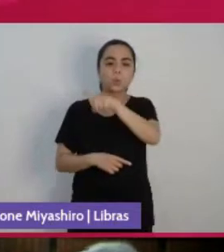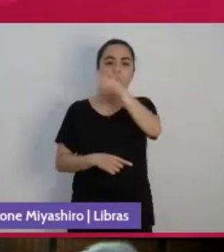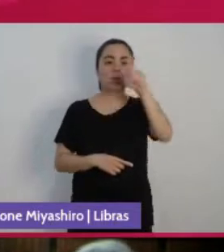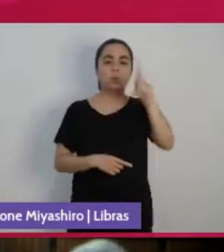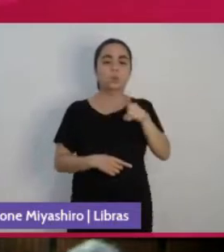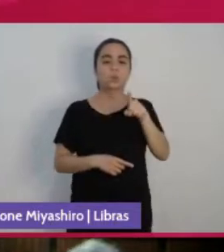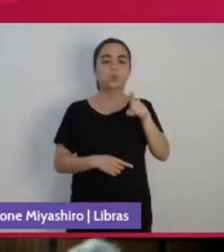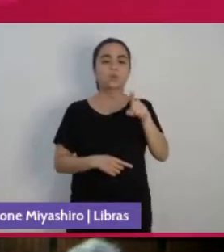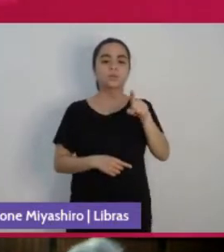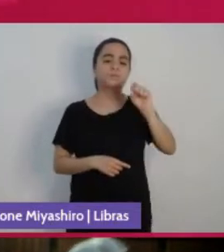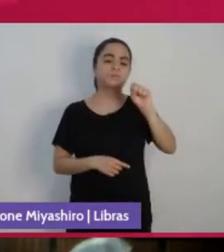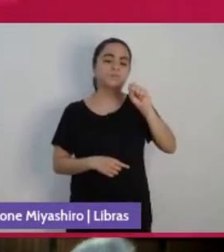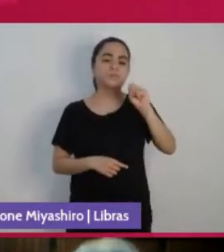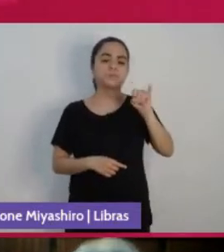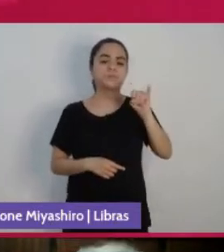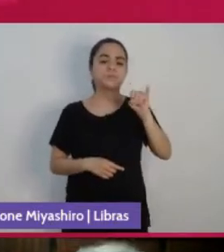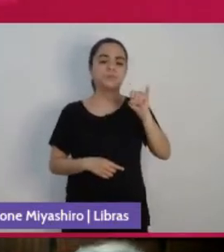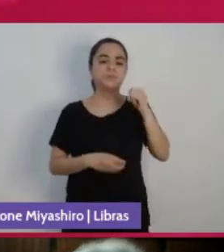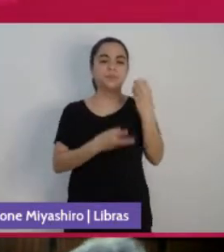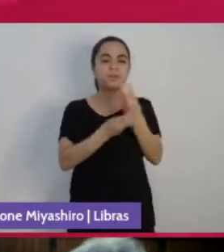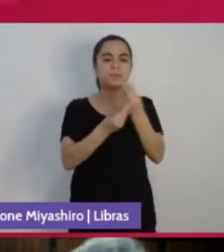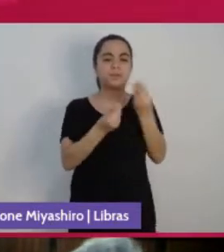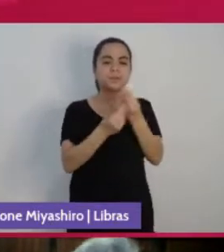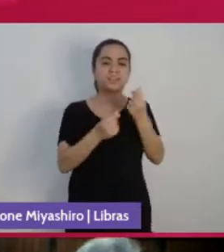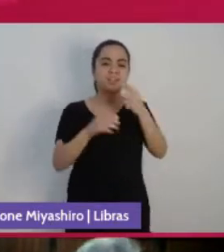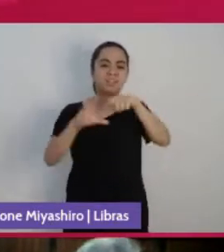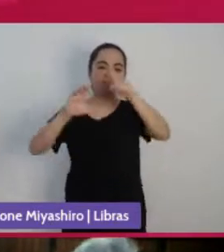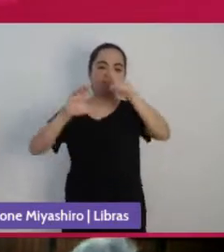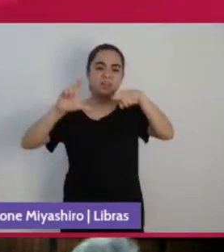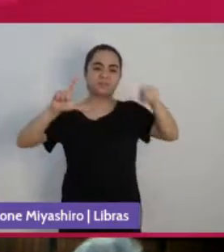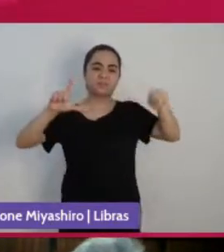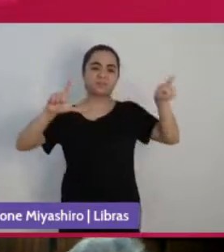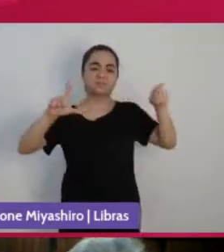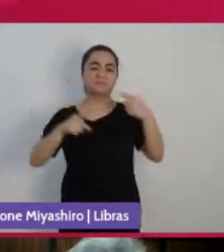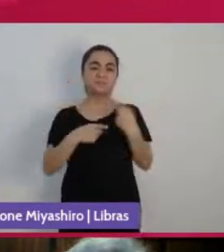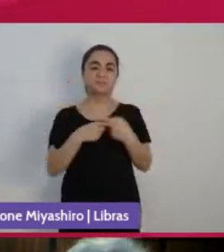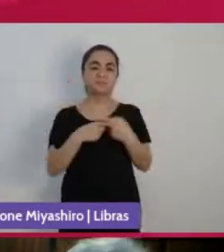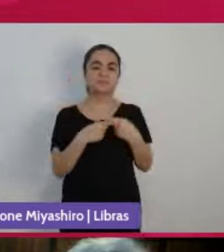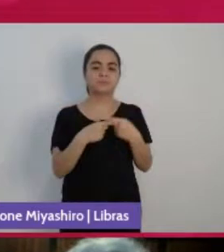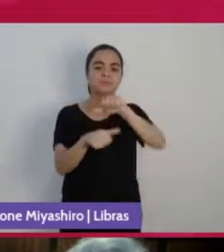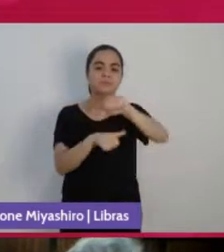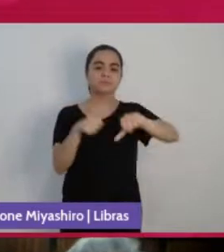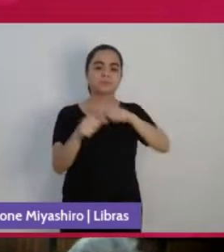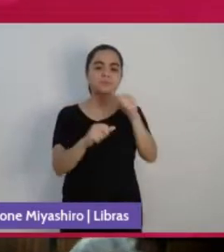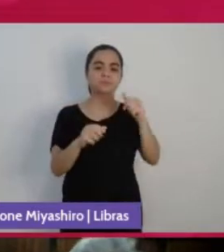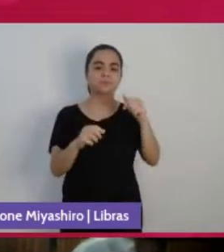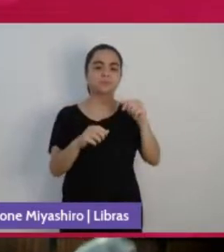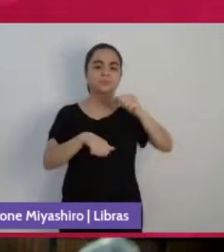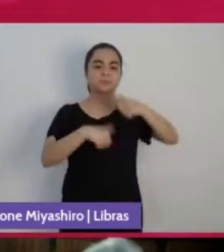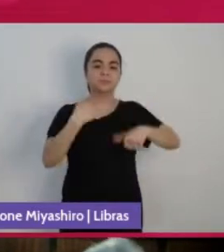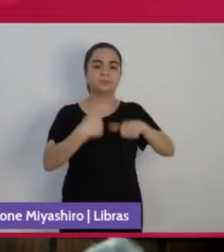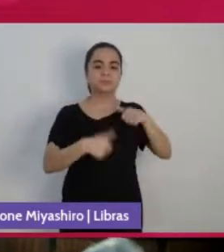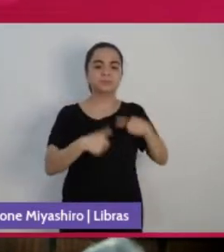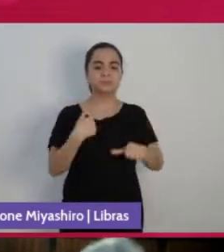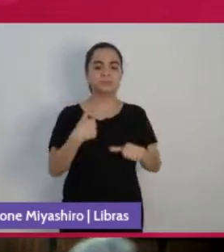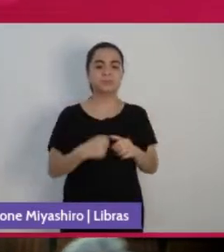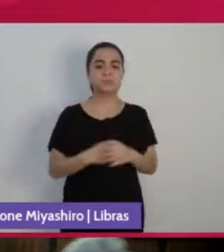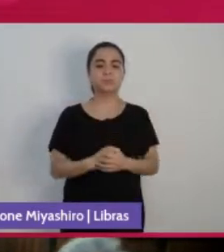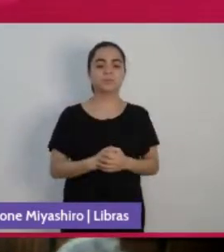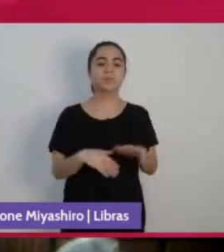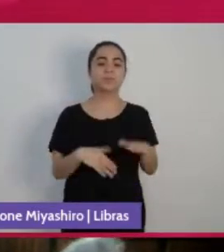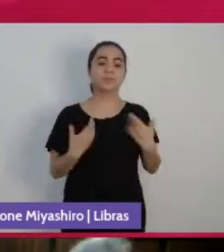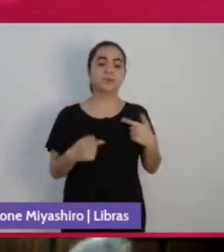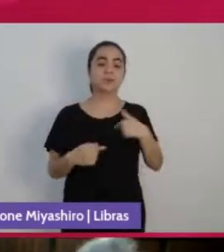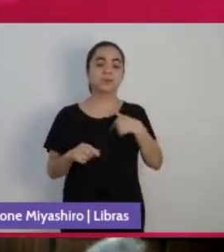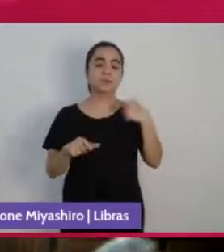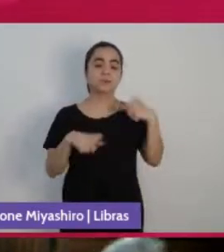de aspecto irregular, porque isso muda o prognóstico da paciente. Ai, eu trabalho com